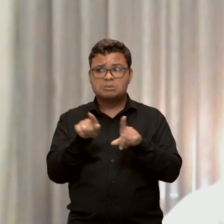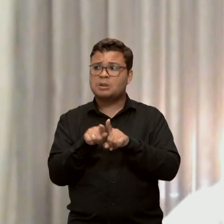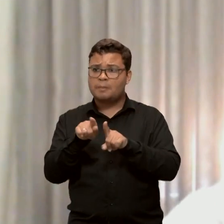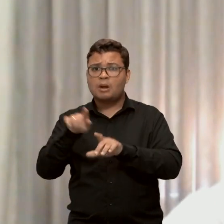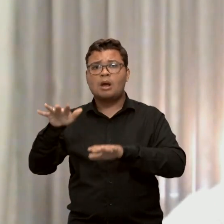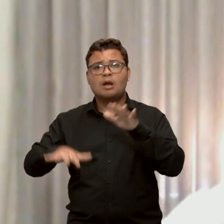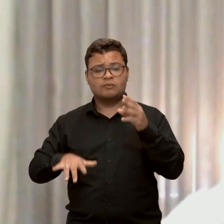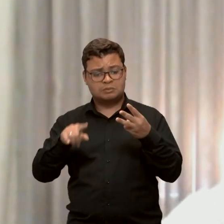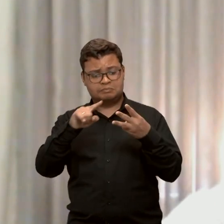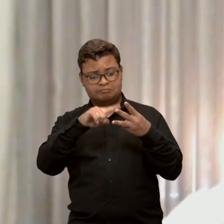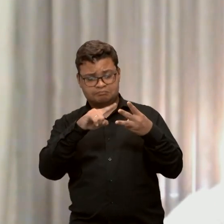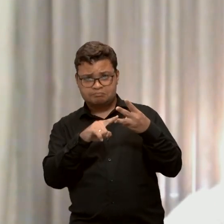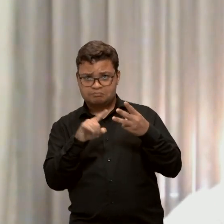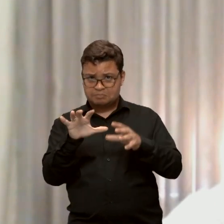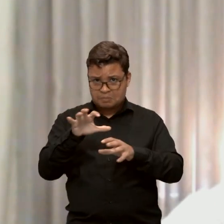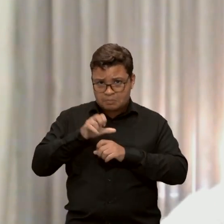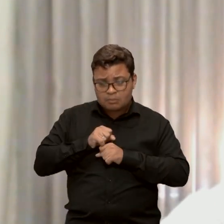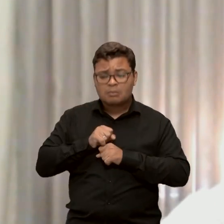se hidratado precoce